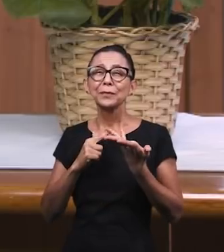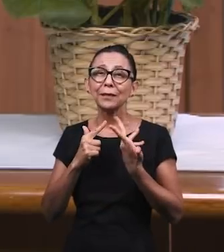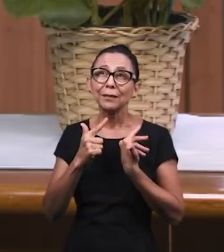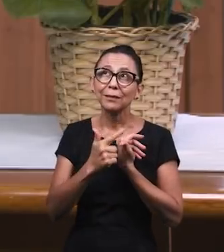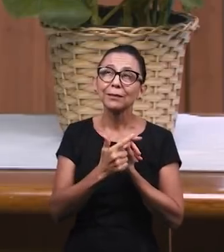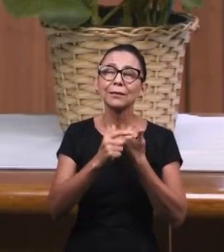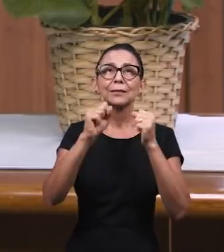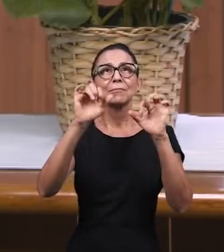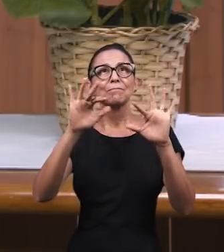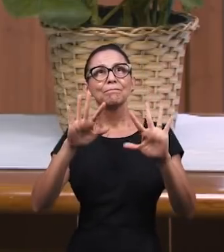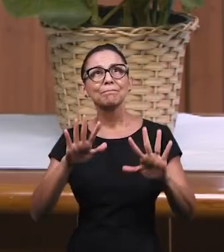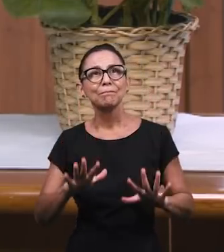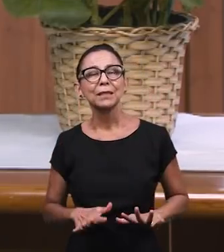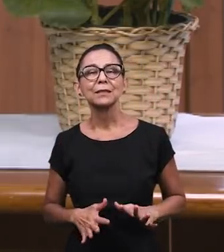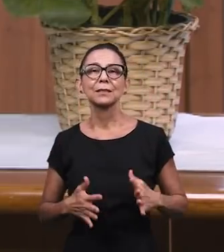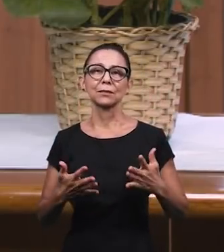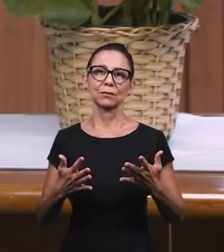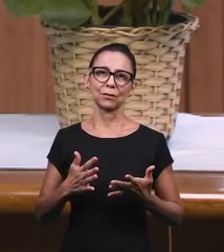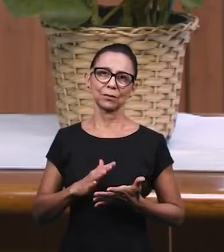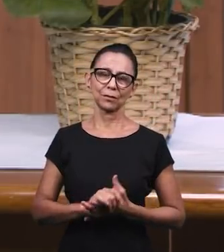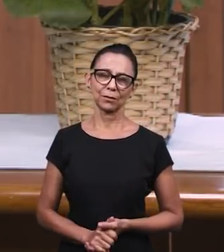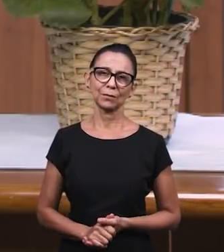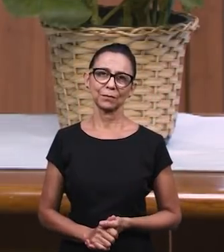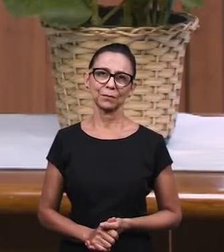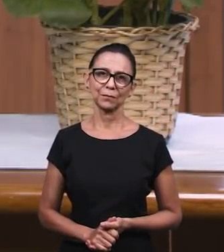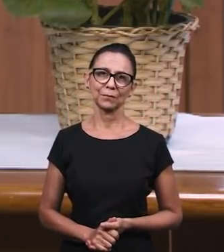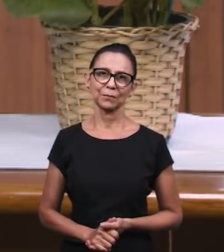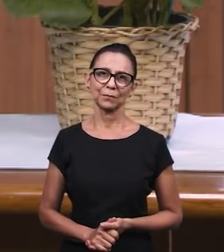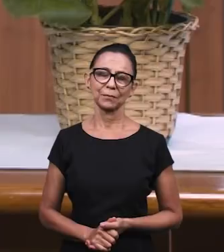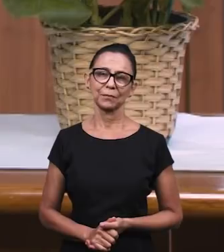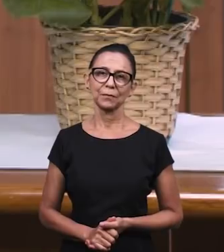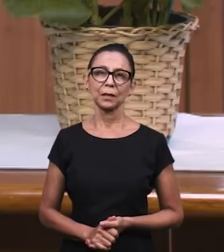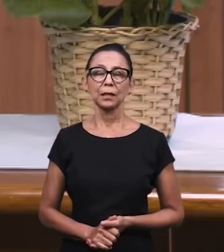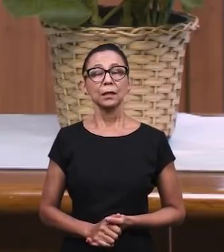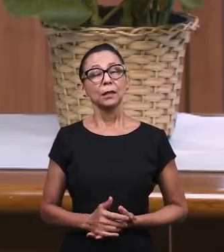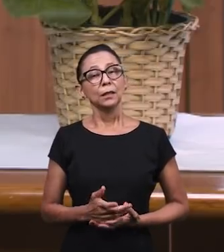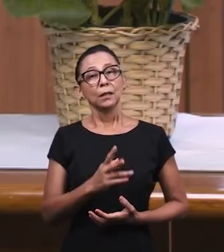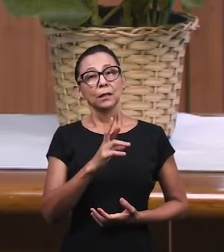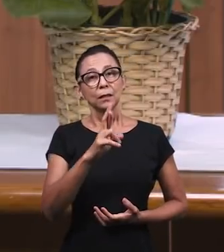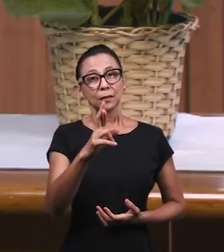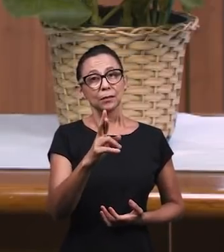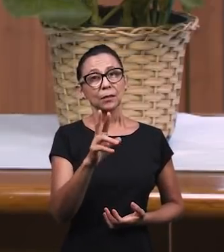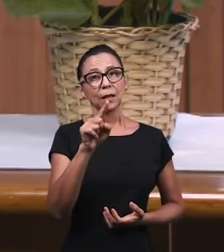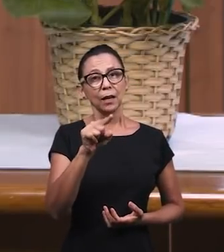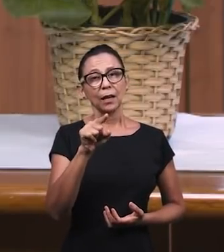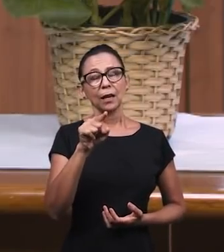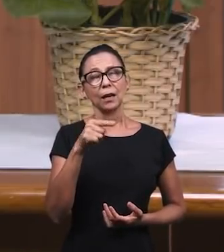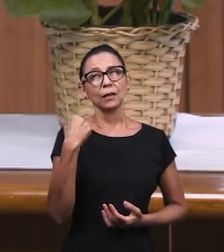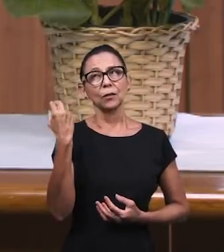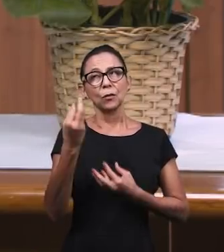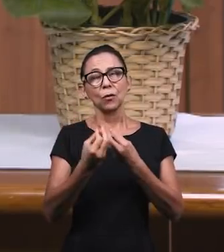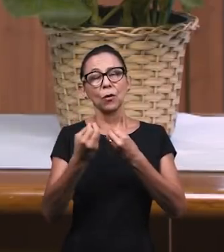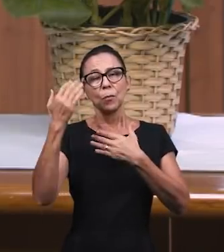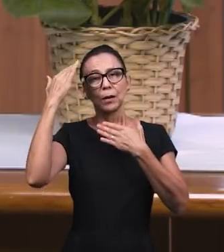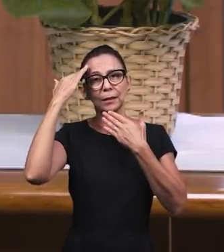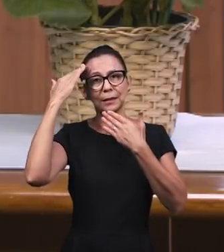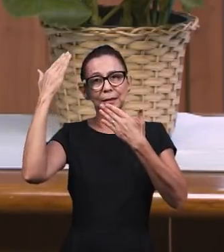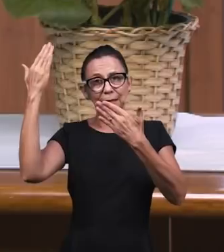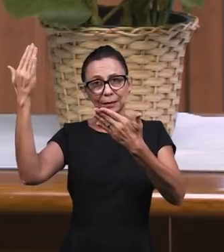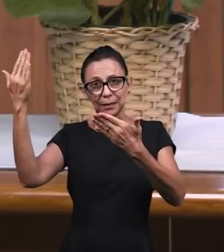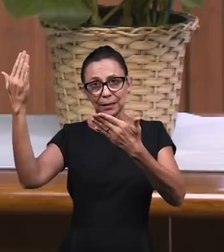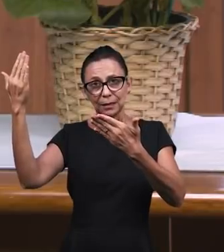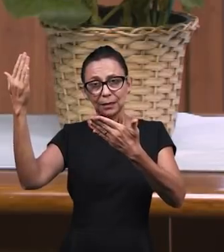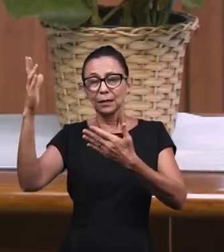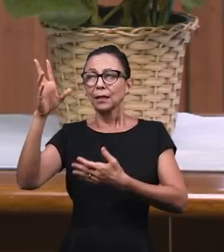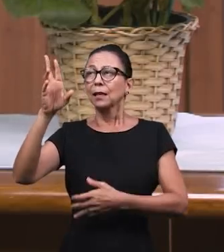13 ele responde: a única forma de nós agradarmos ao Senhor, de nós louvarmos o Senhor, é nós tomarmos